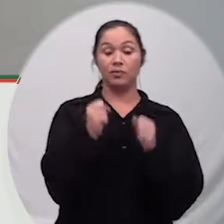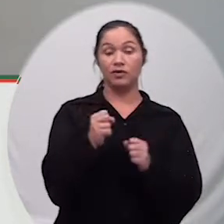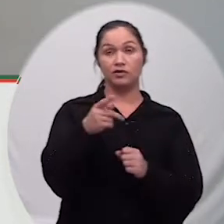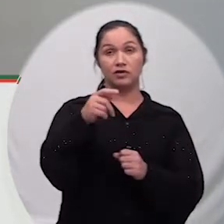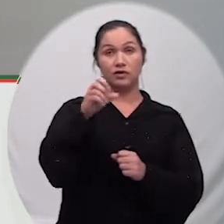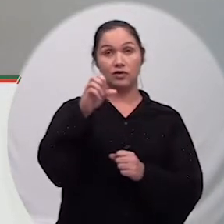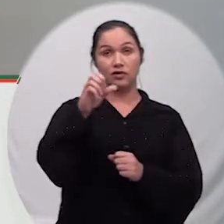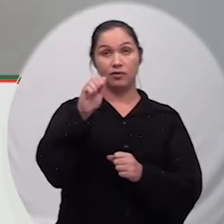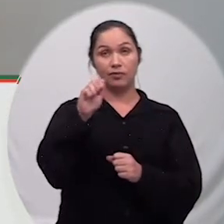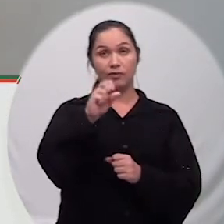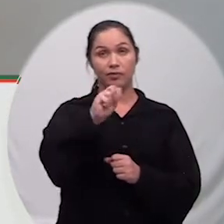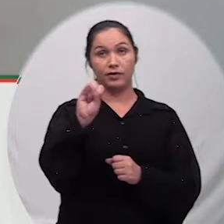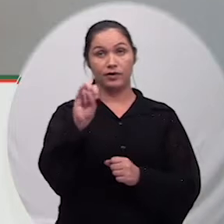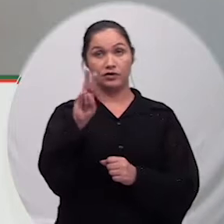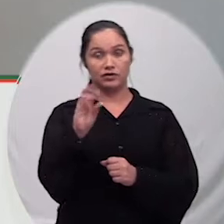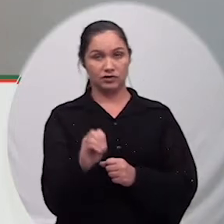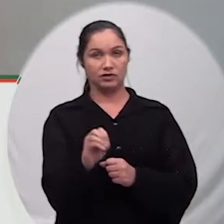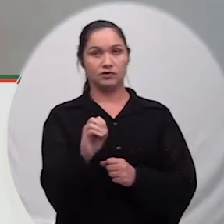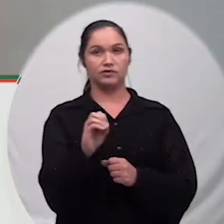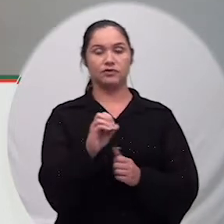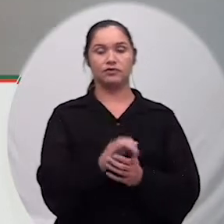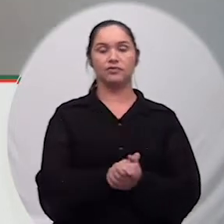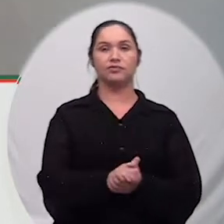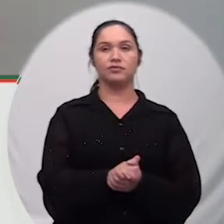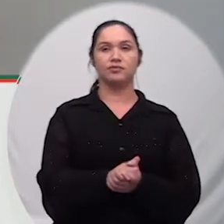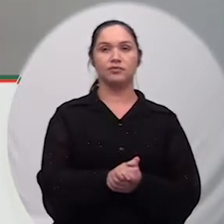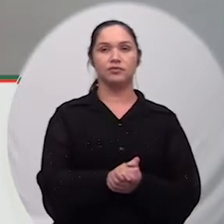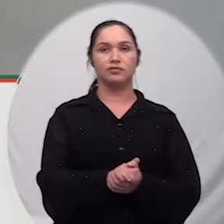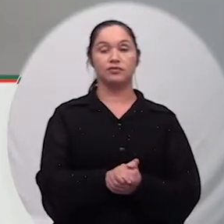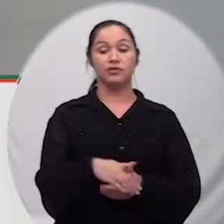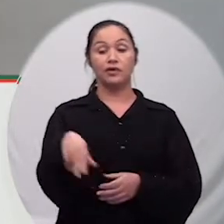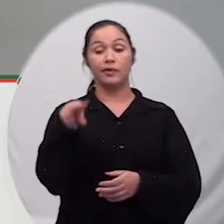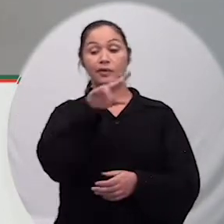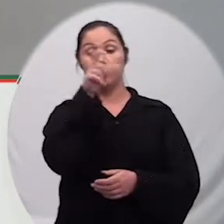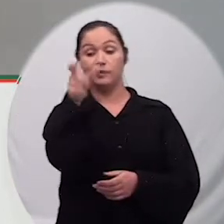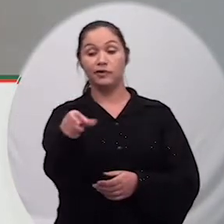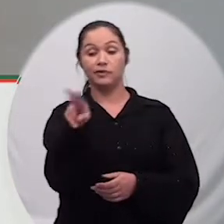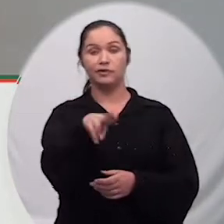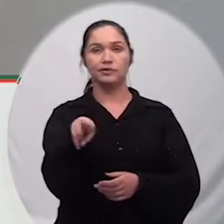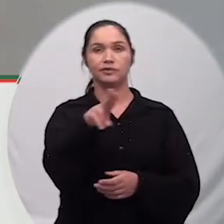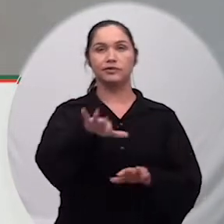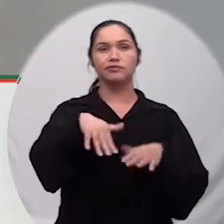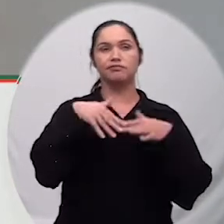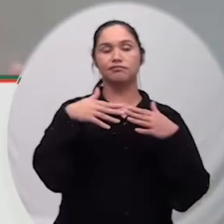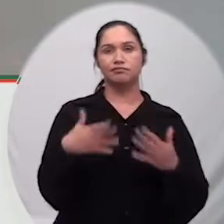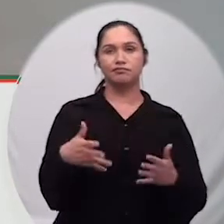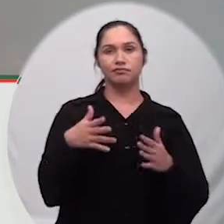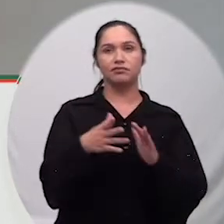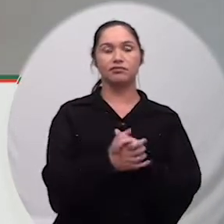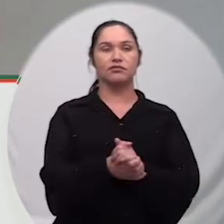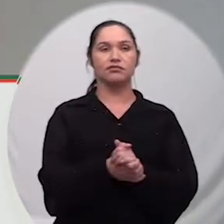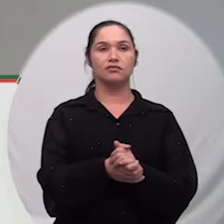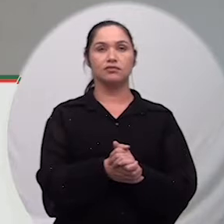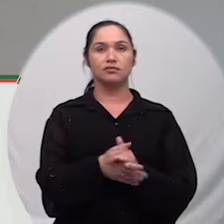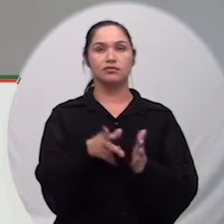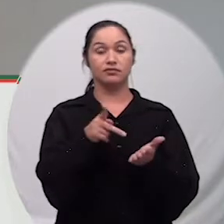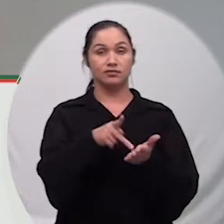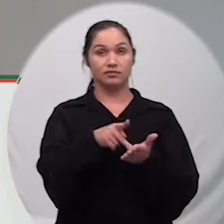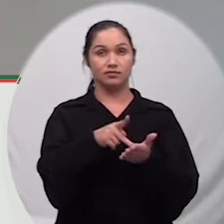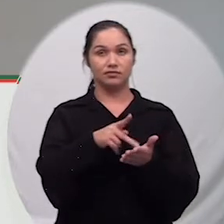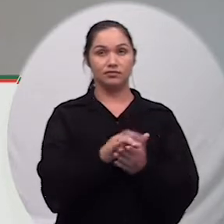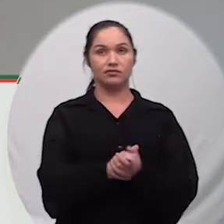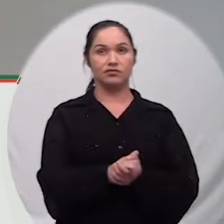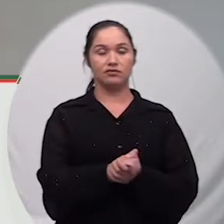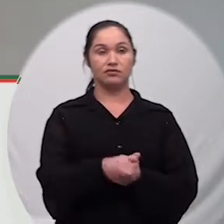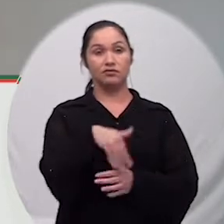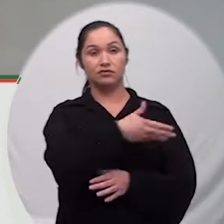financeiro decorrente de contribuinte de fato, no caso do usuário. Certo? Então, realmente, essa é o único,